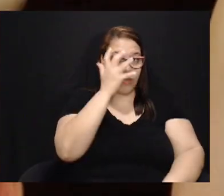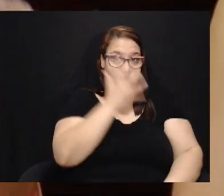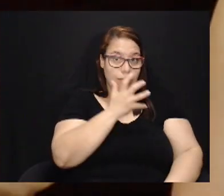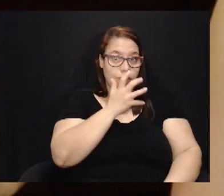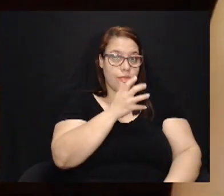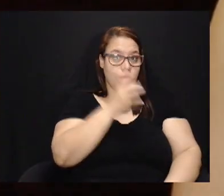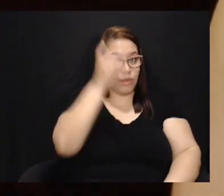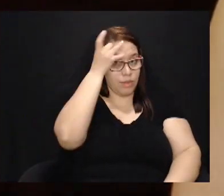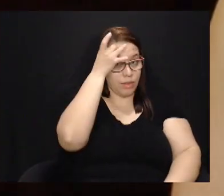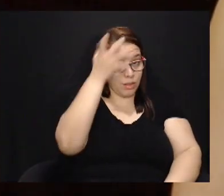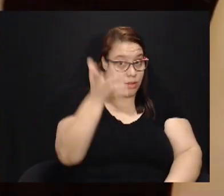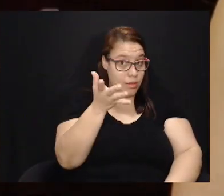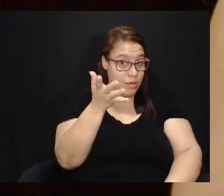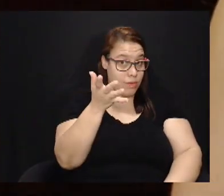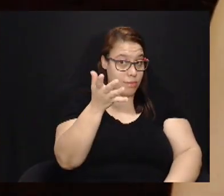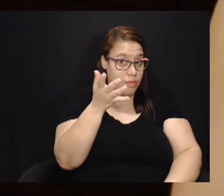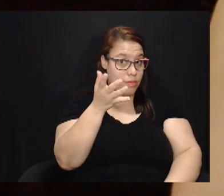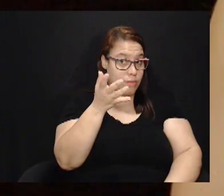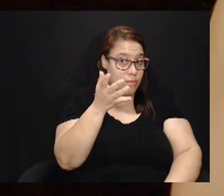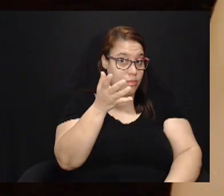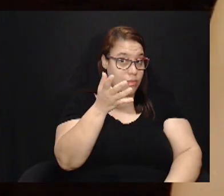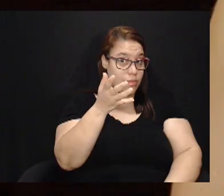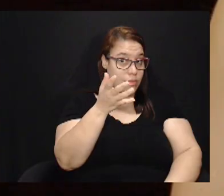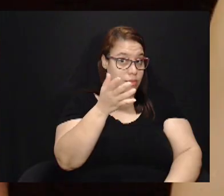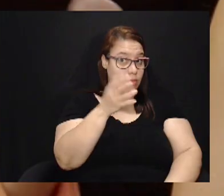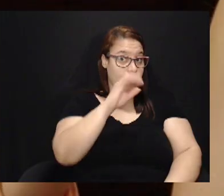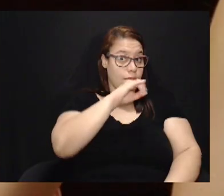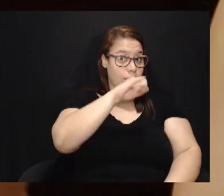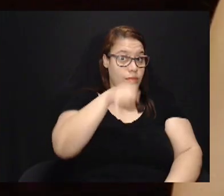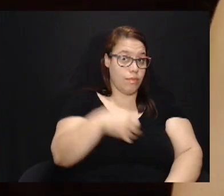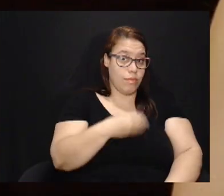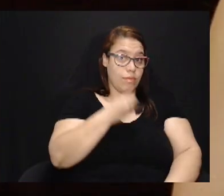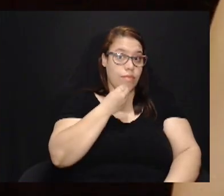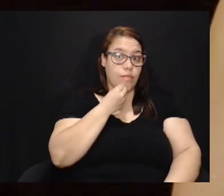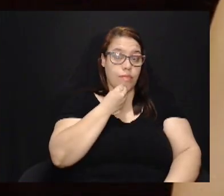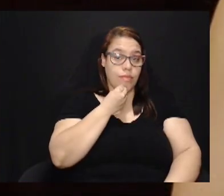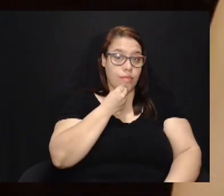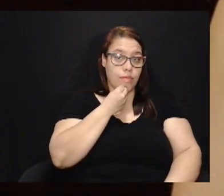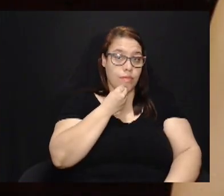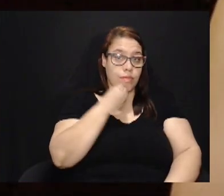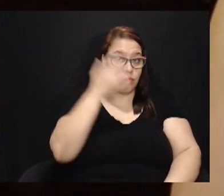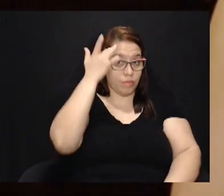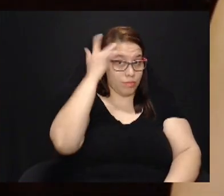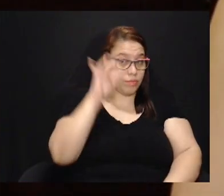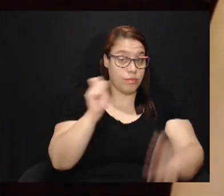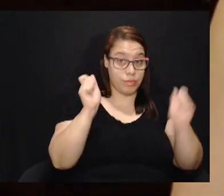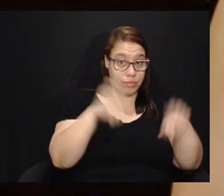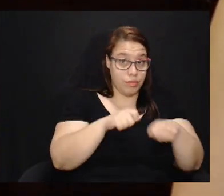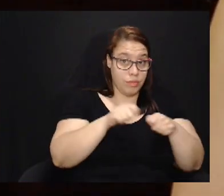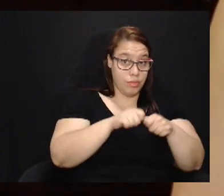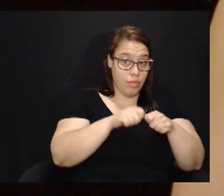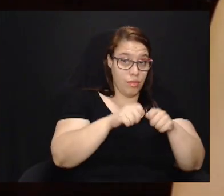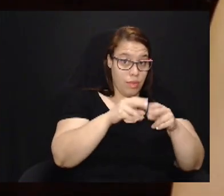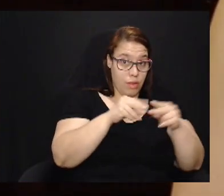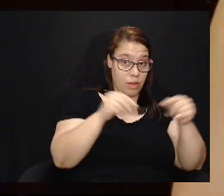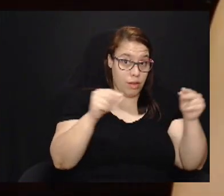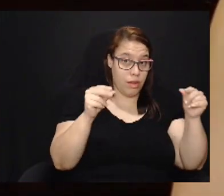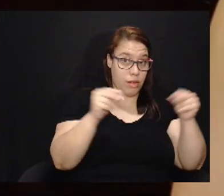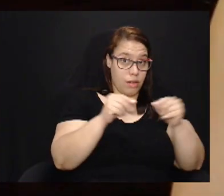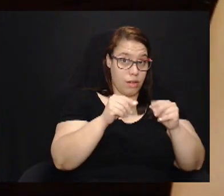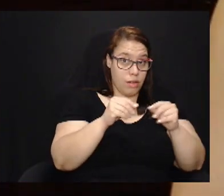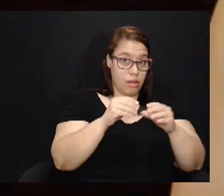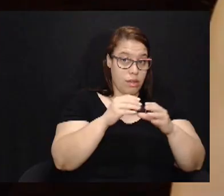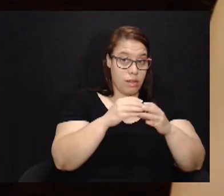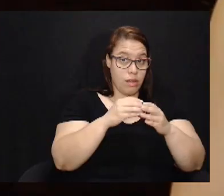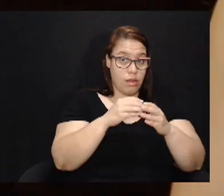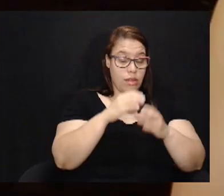já é um ponto. Agora, em relação a aproveitar... não sei se você sabe, é possível fazer um tempero delicioso com a casca da cebola.